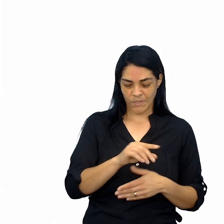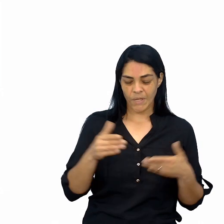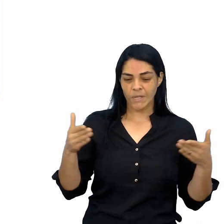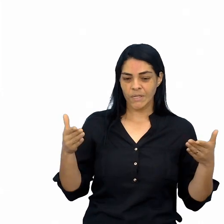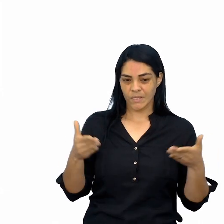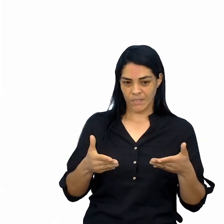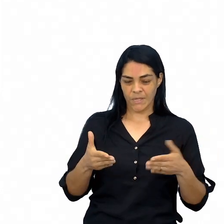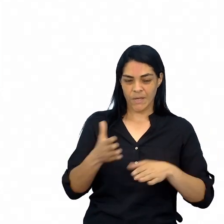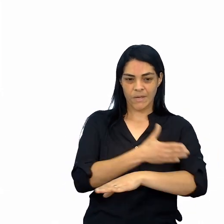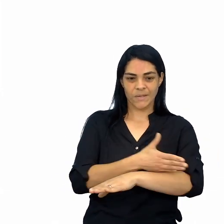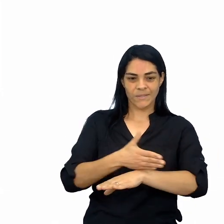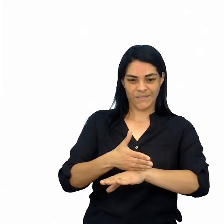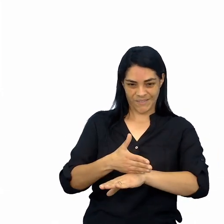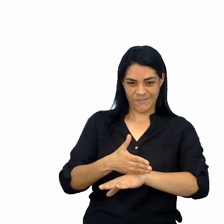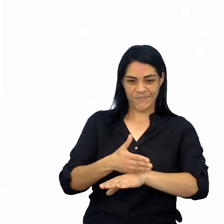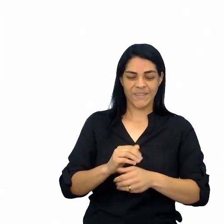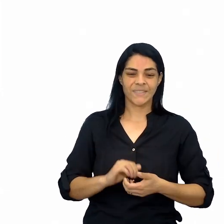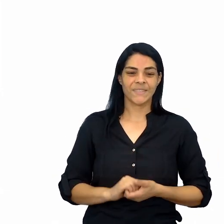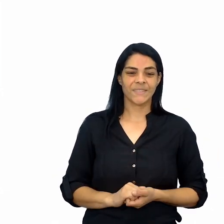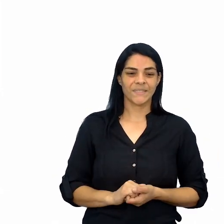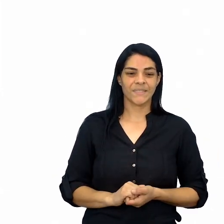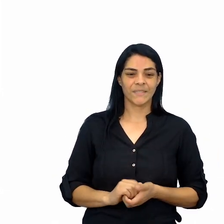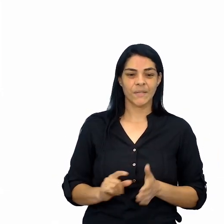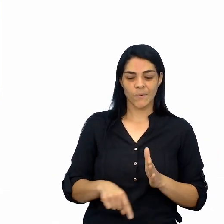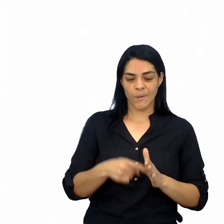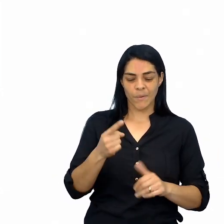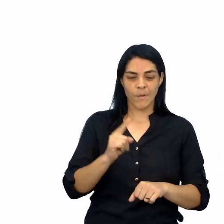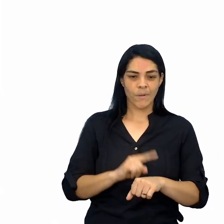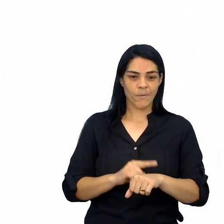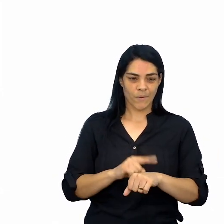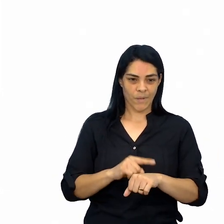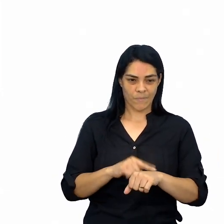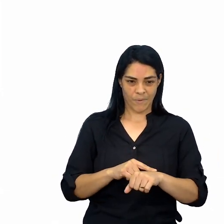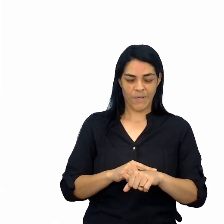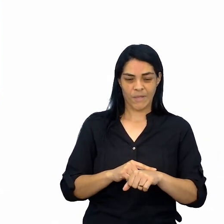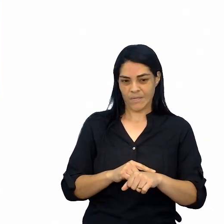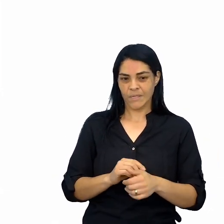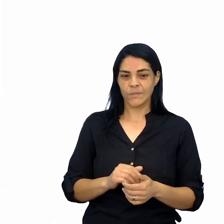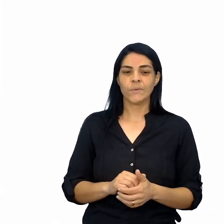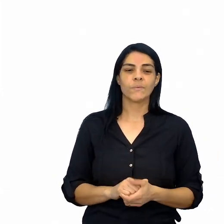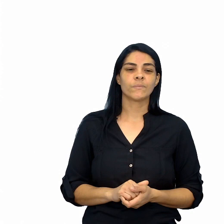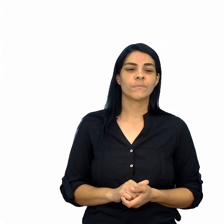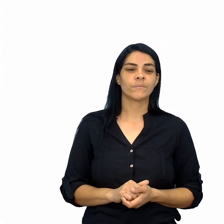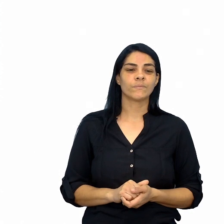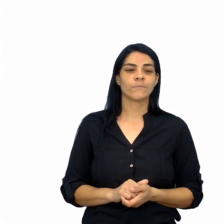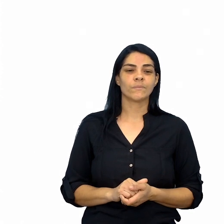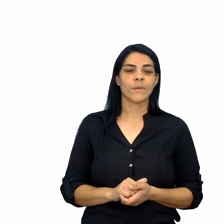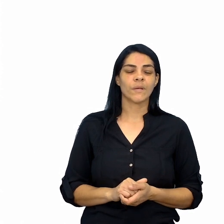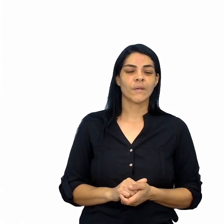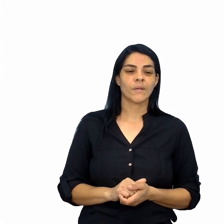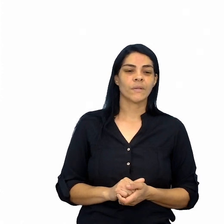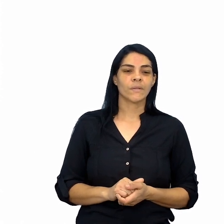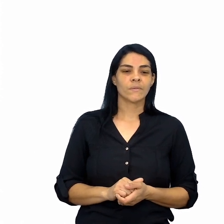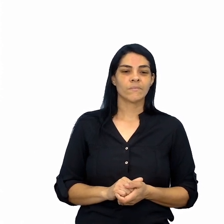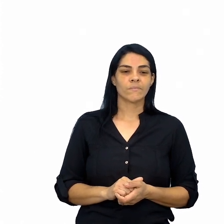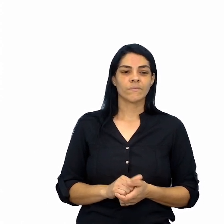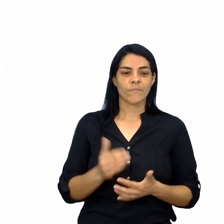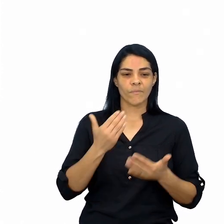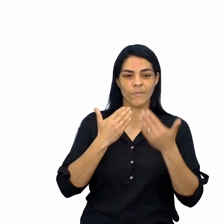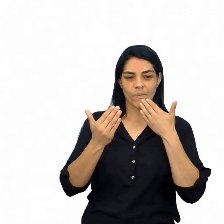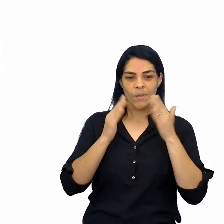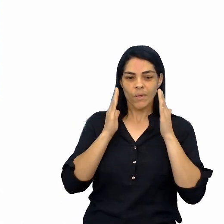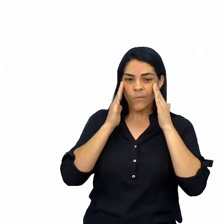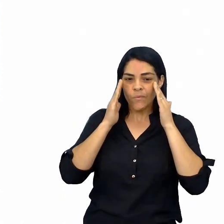aí acostumados e acostumadas, no primeiro momento eu vou tratar com vocês do nosso